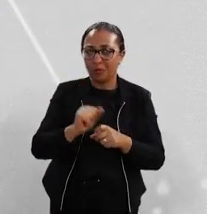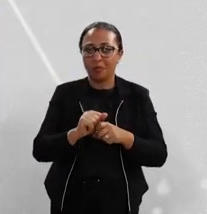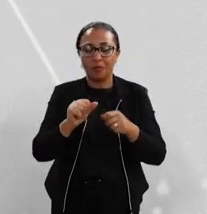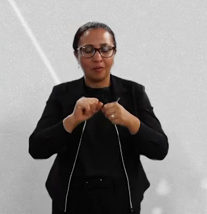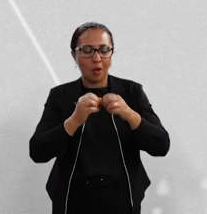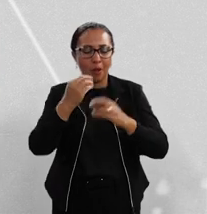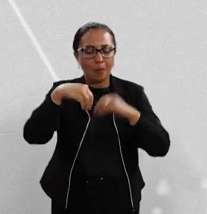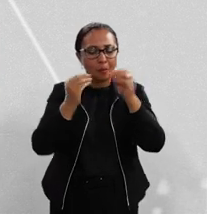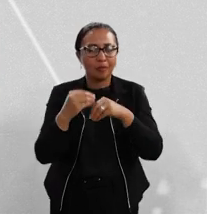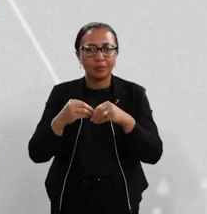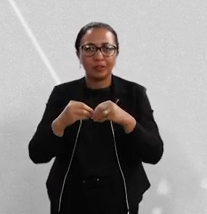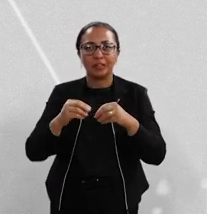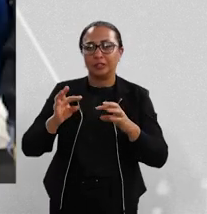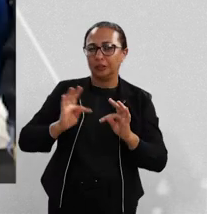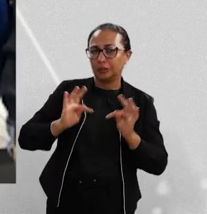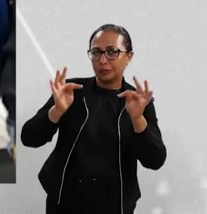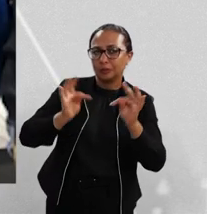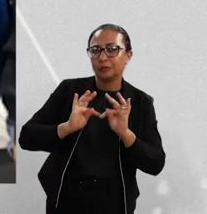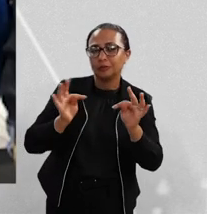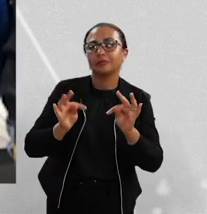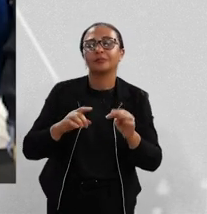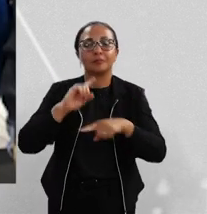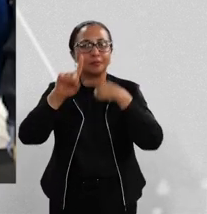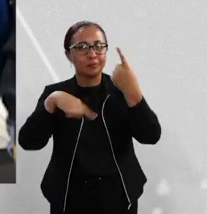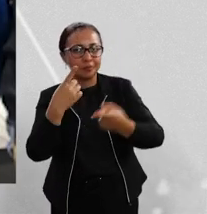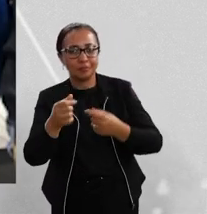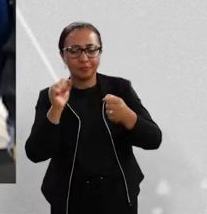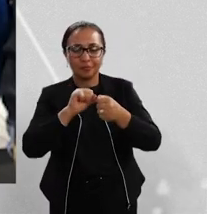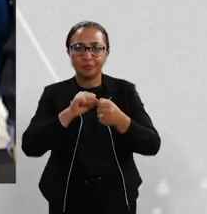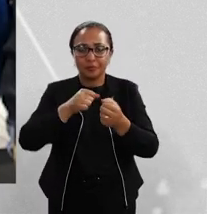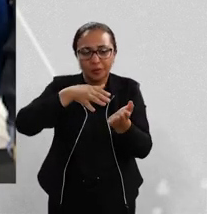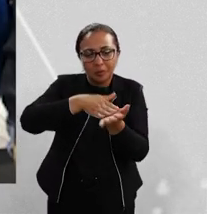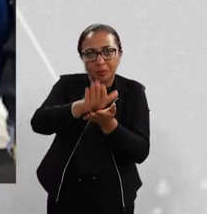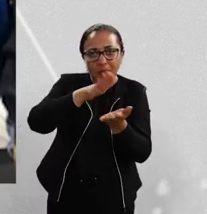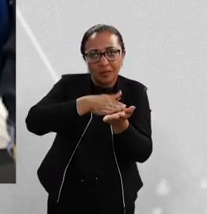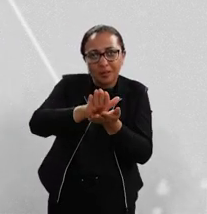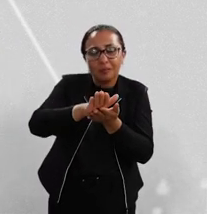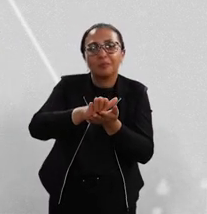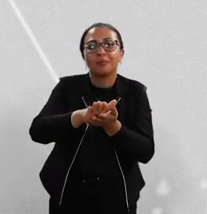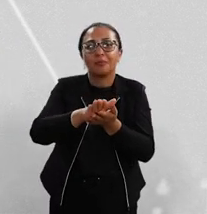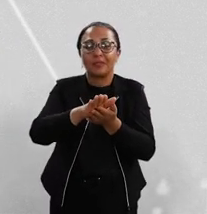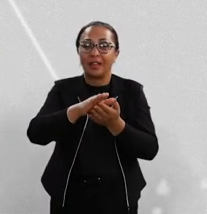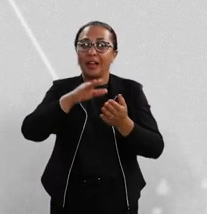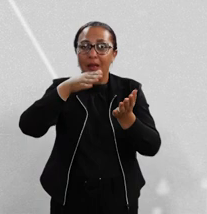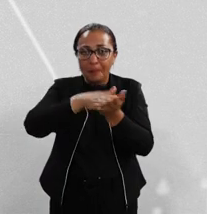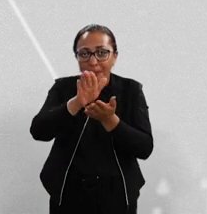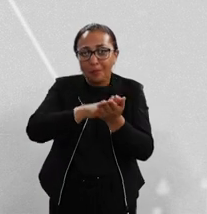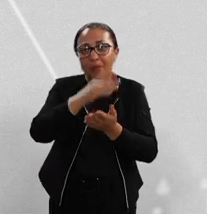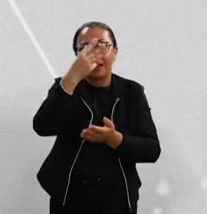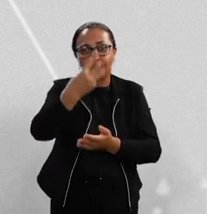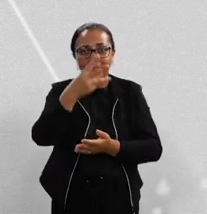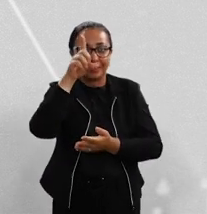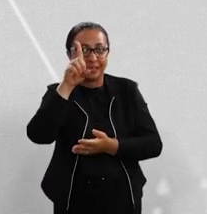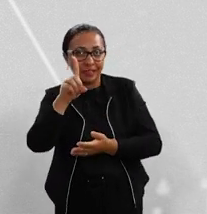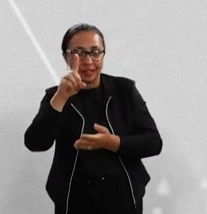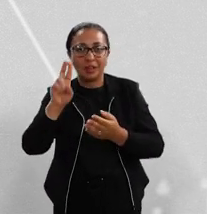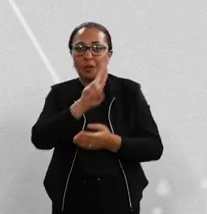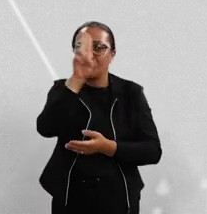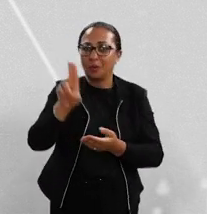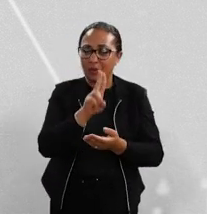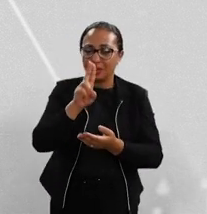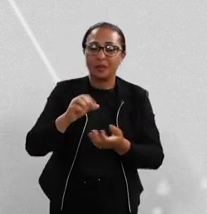modelagem tridimensional, né? E são executados em impressora 3D, usando como